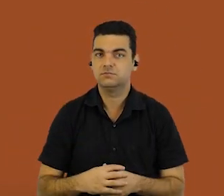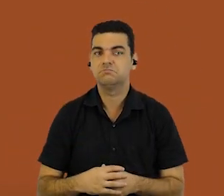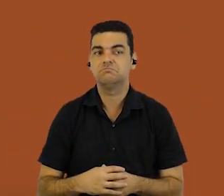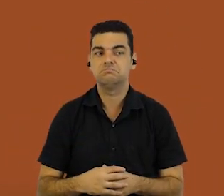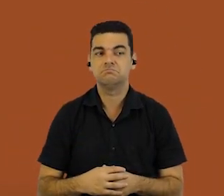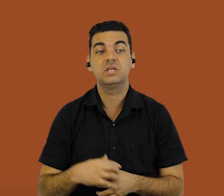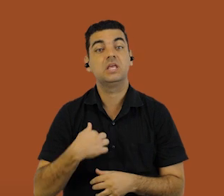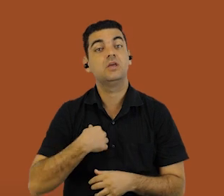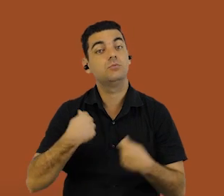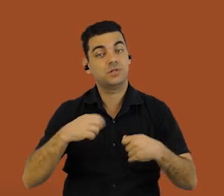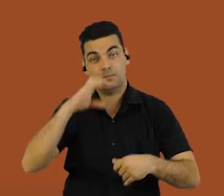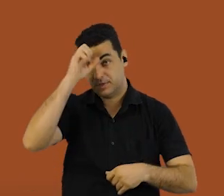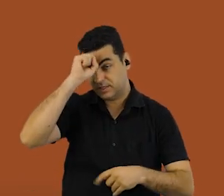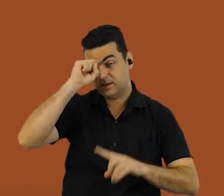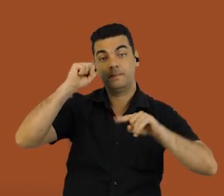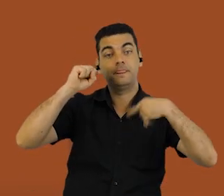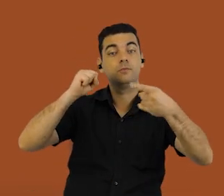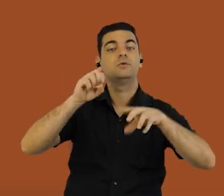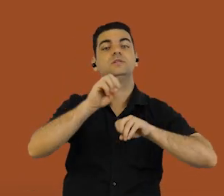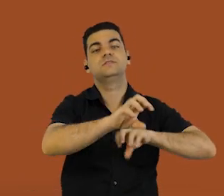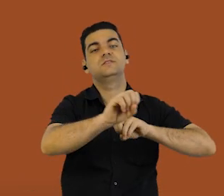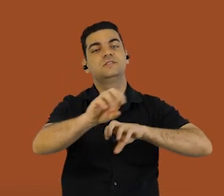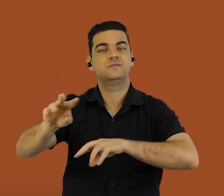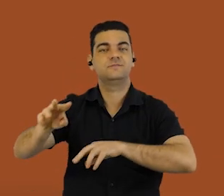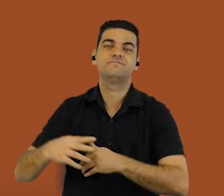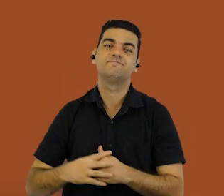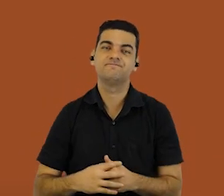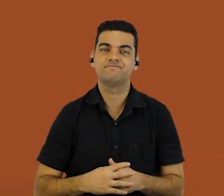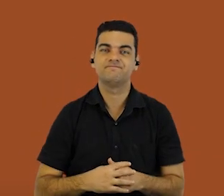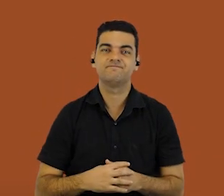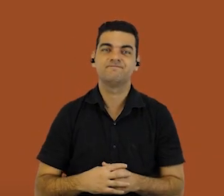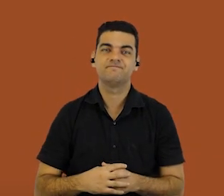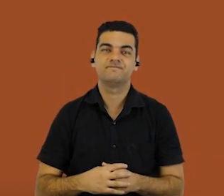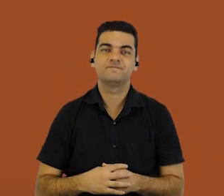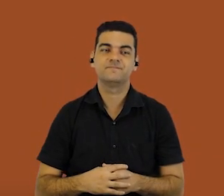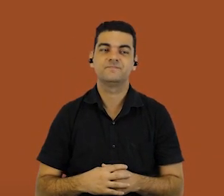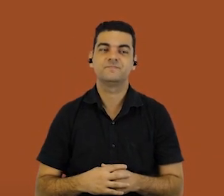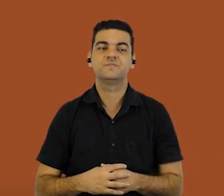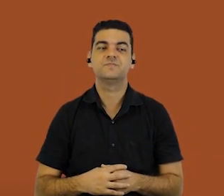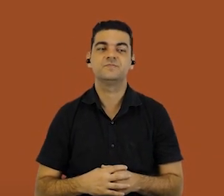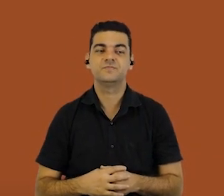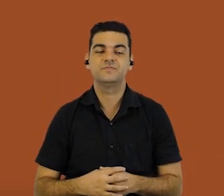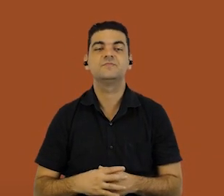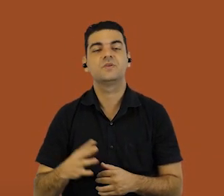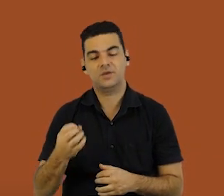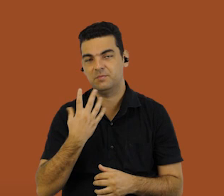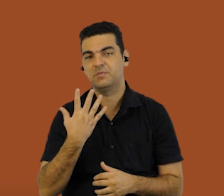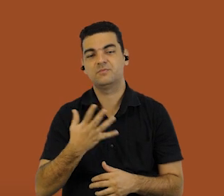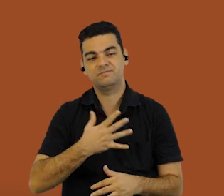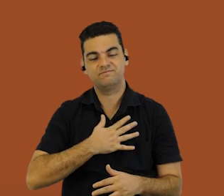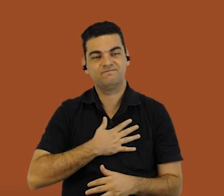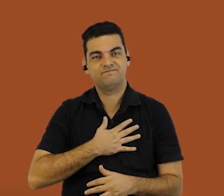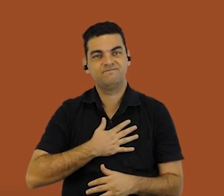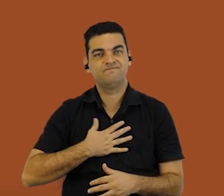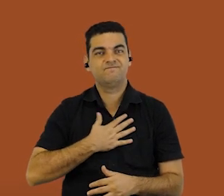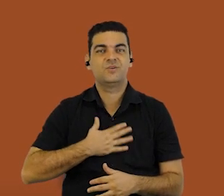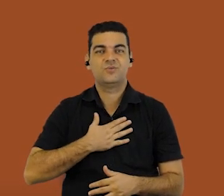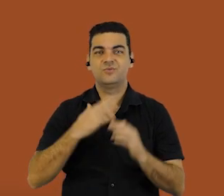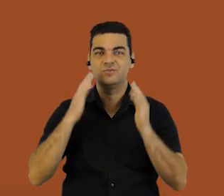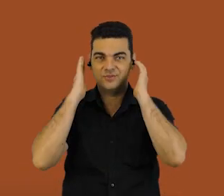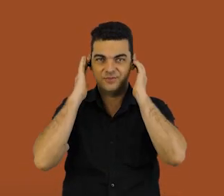aprender tanto para a gente quanto para os nossos, né? Assim, é sempre muito bom